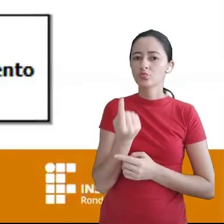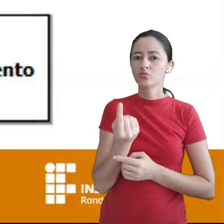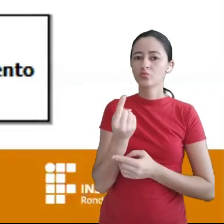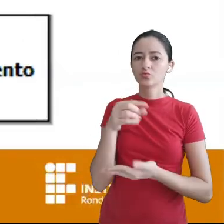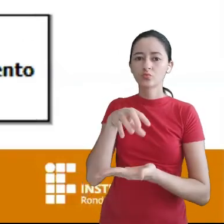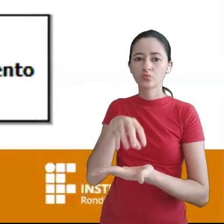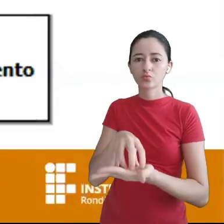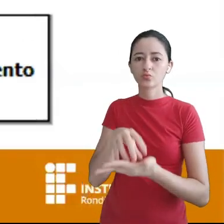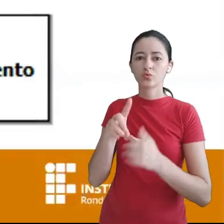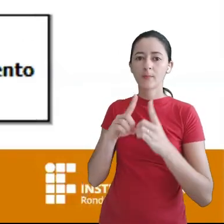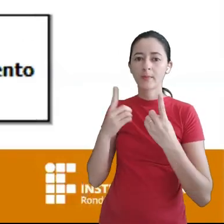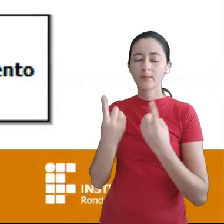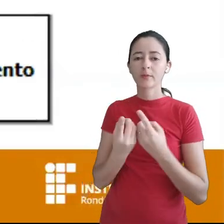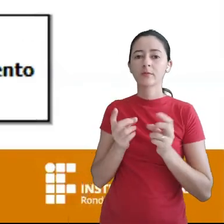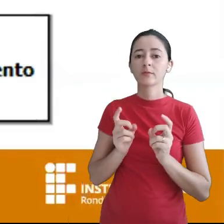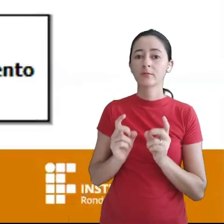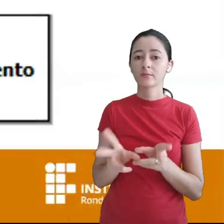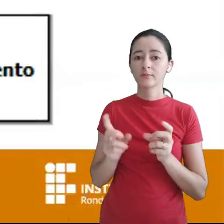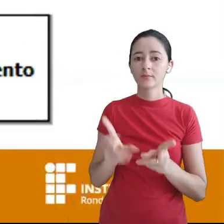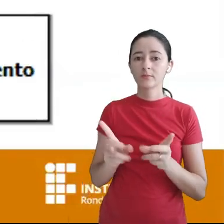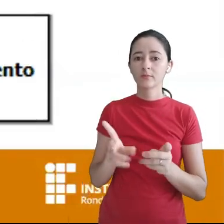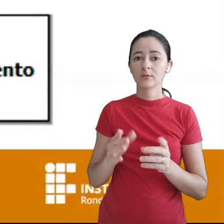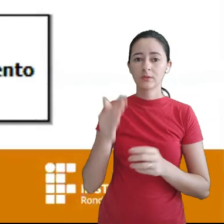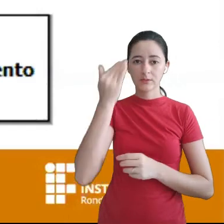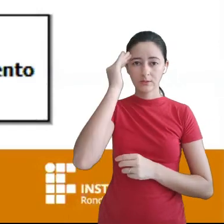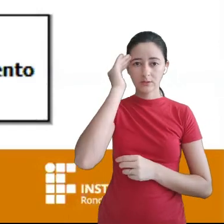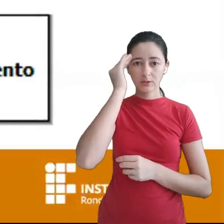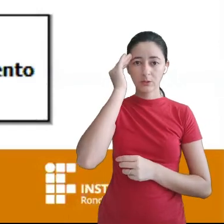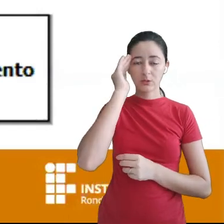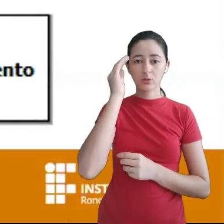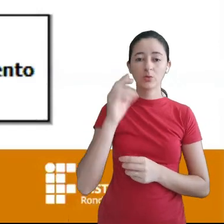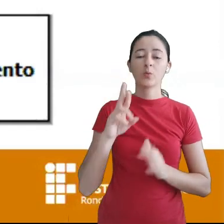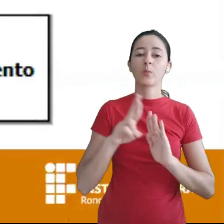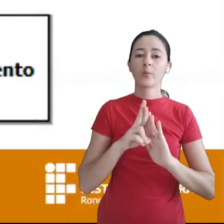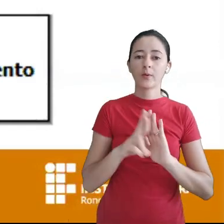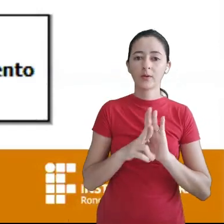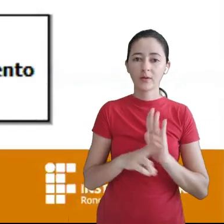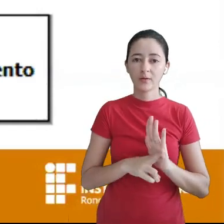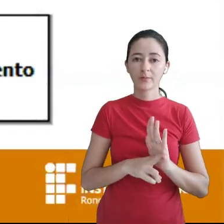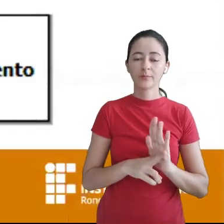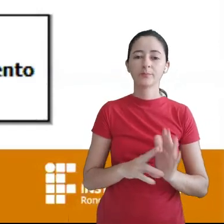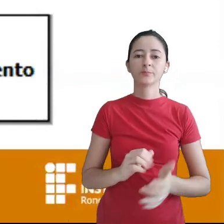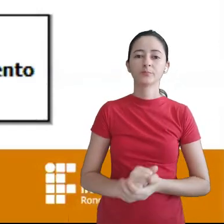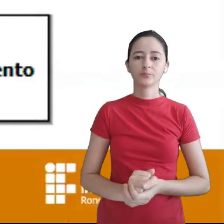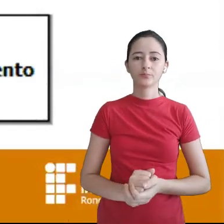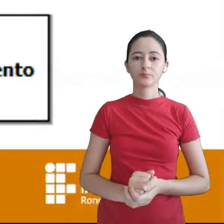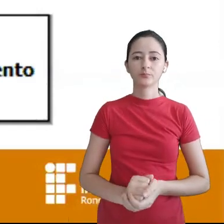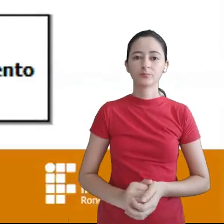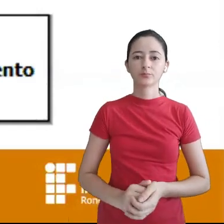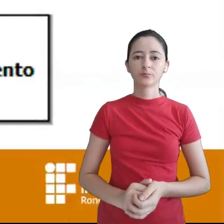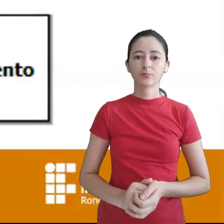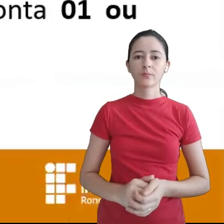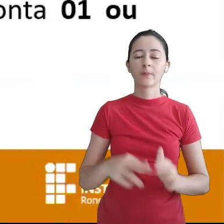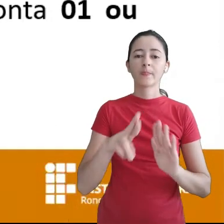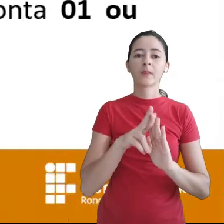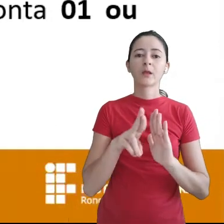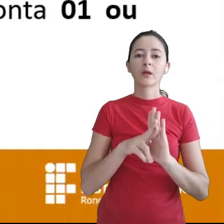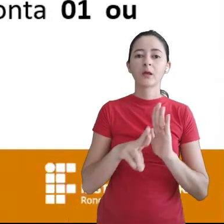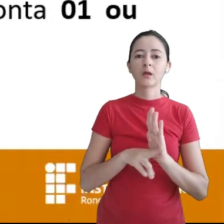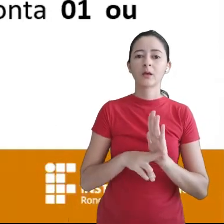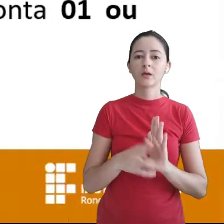quando eu iniciar a leitura em departamento, eu vou falar de um departamento só. O departamento de vendas. Estão entendendo isso? Isso é uma regra.